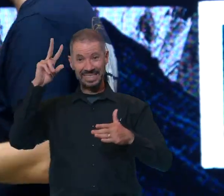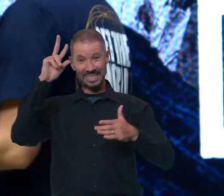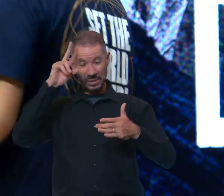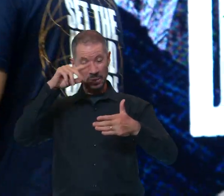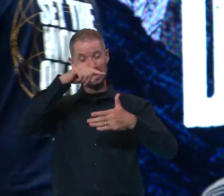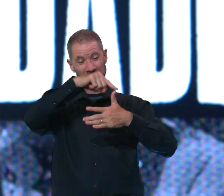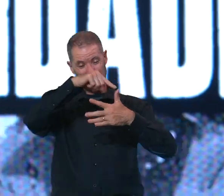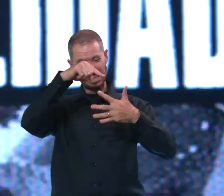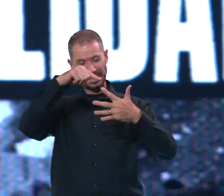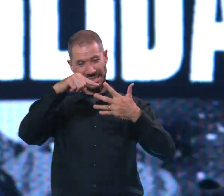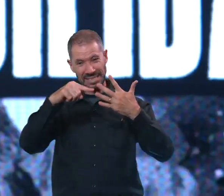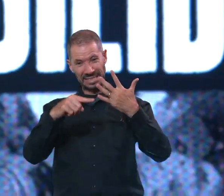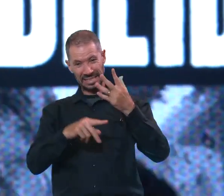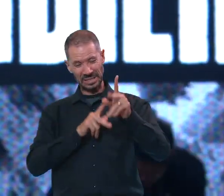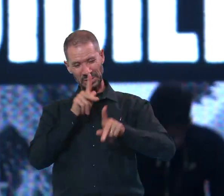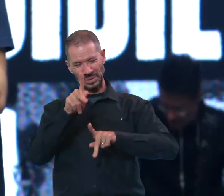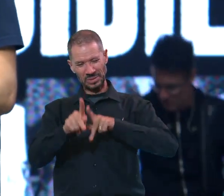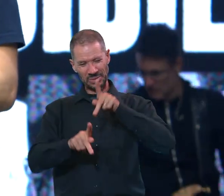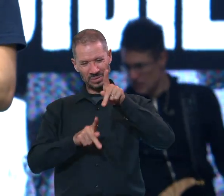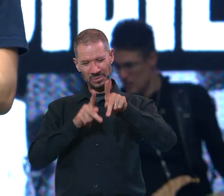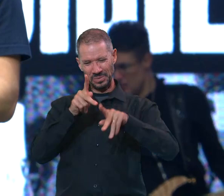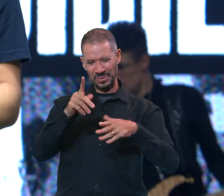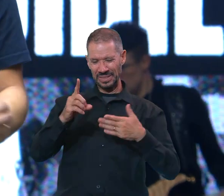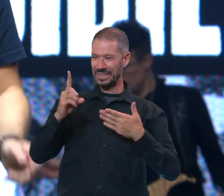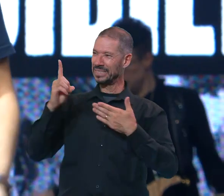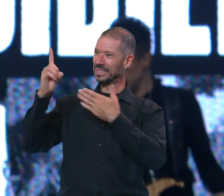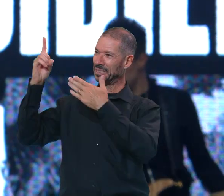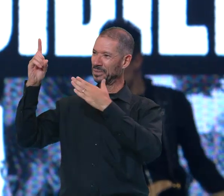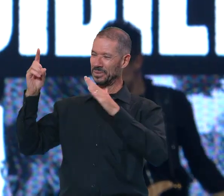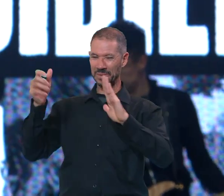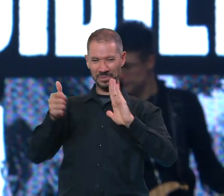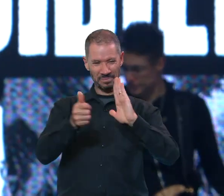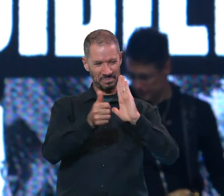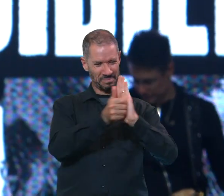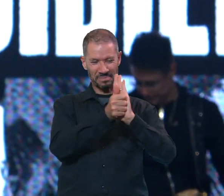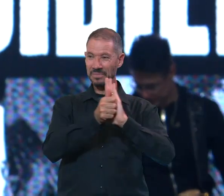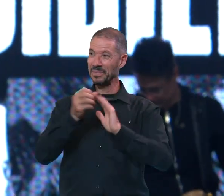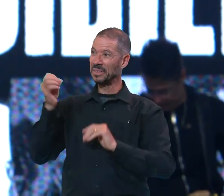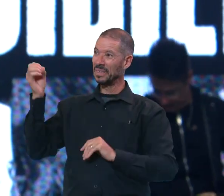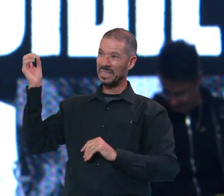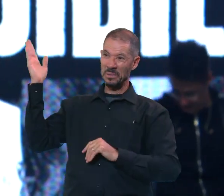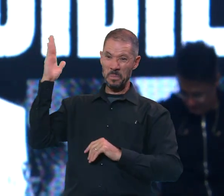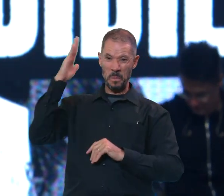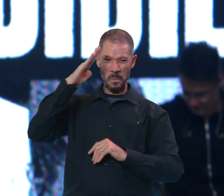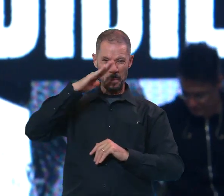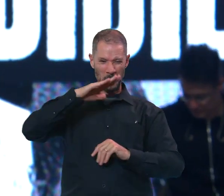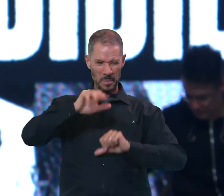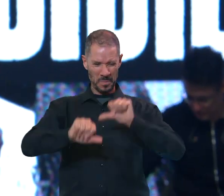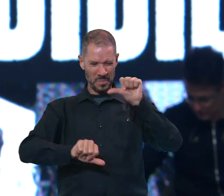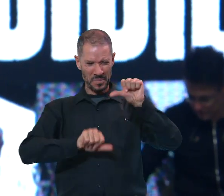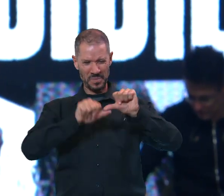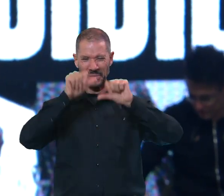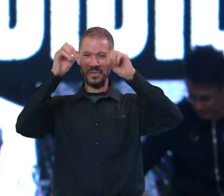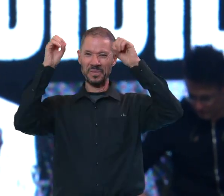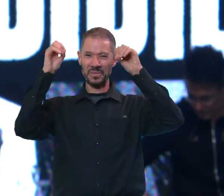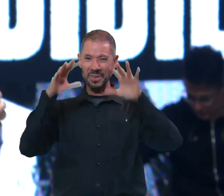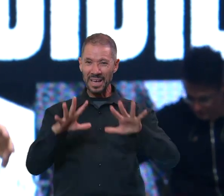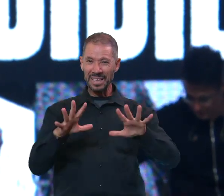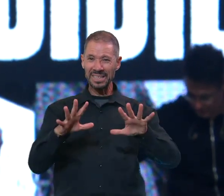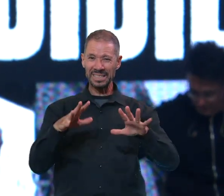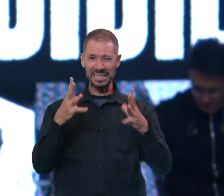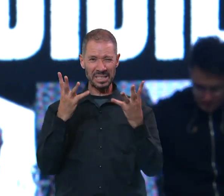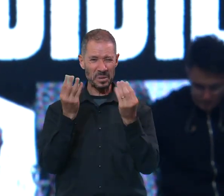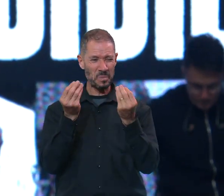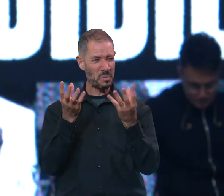na Bíblia quanto do povo de Deus e de pessoas aqui nessa igreja, de maldições que se tornam bênção. Gente, é